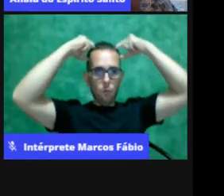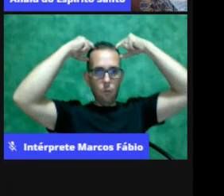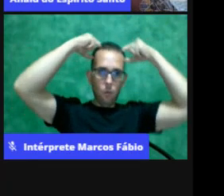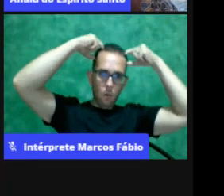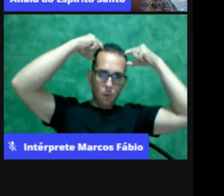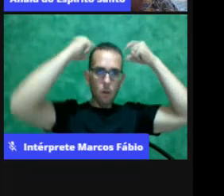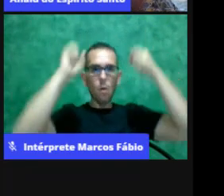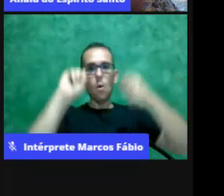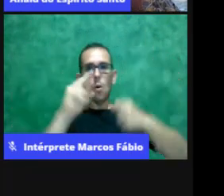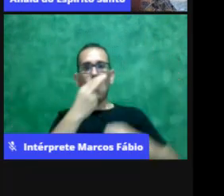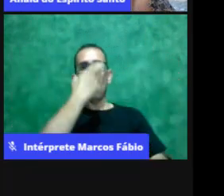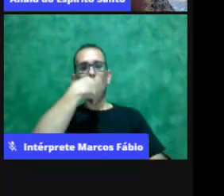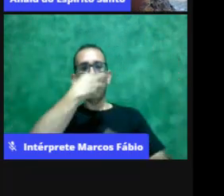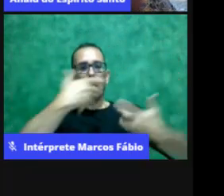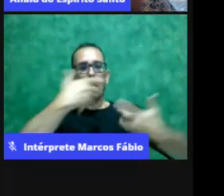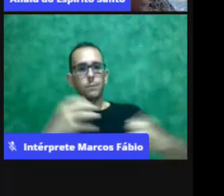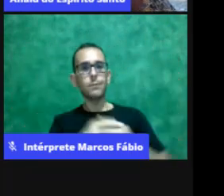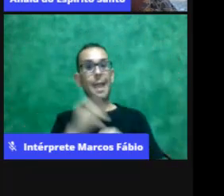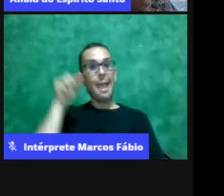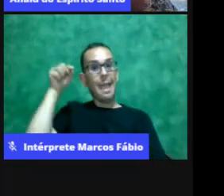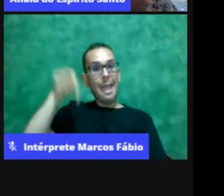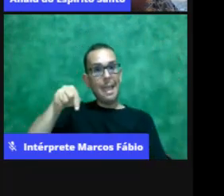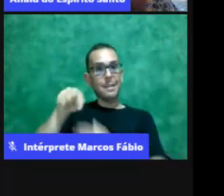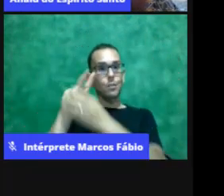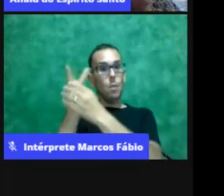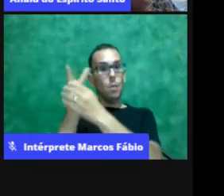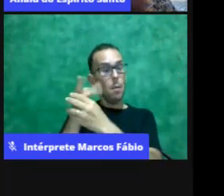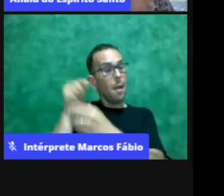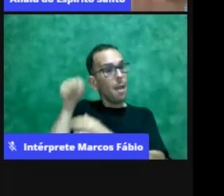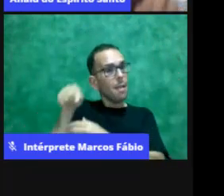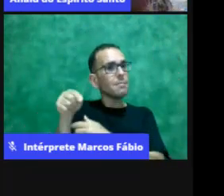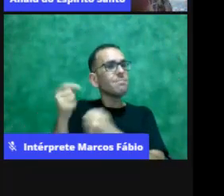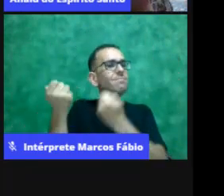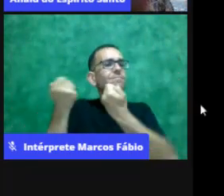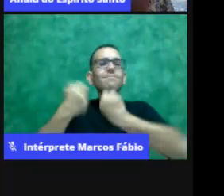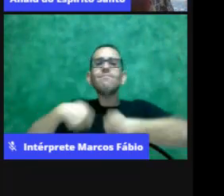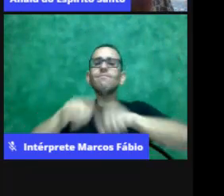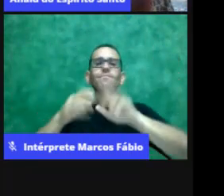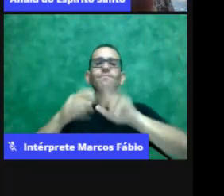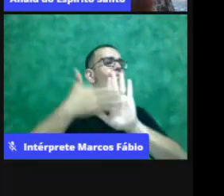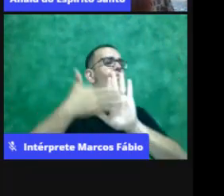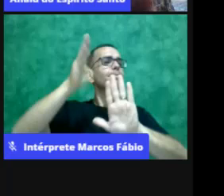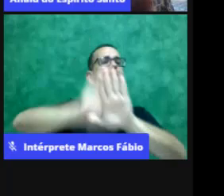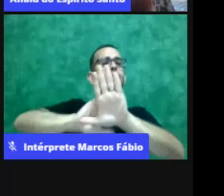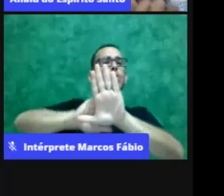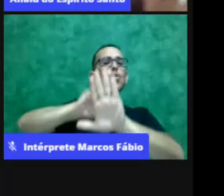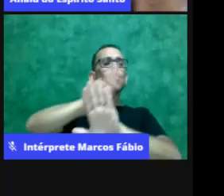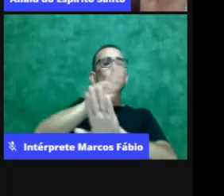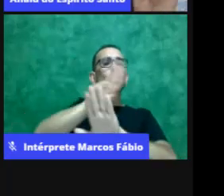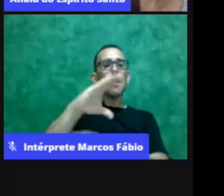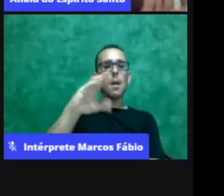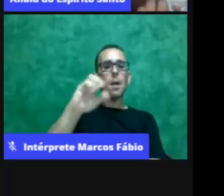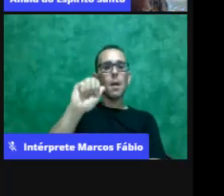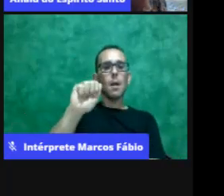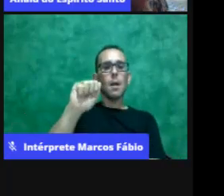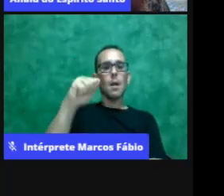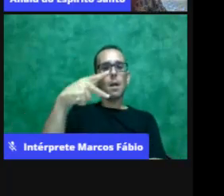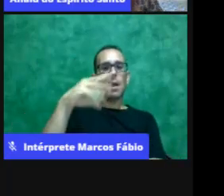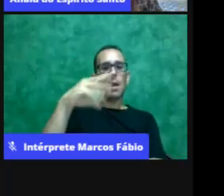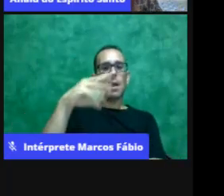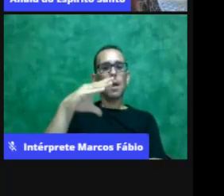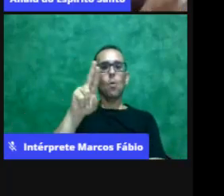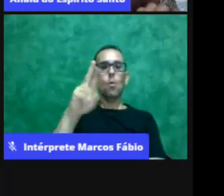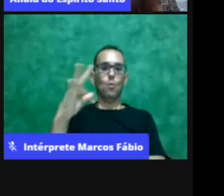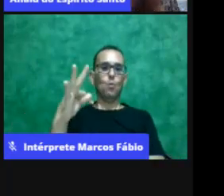gosta que apareça a marca d'água, esse daqui é um que não... Mas, além dos que tem a marca d'água, que é o nome